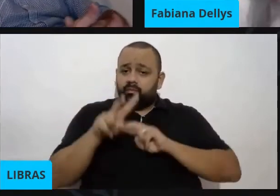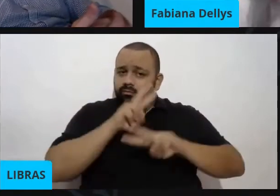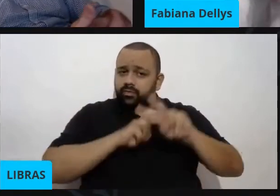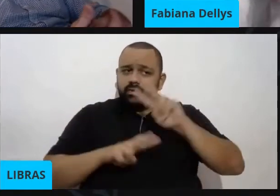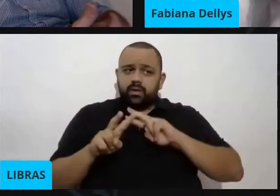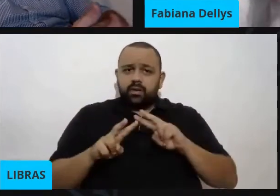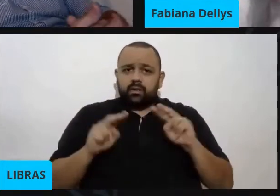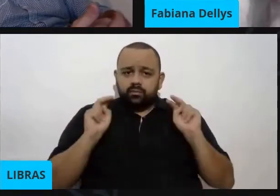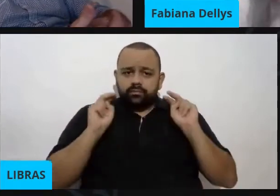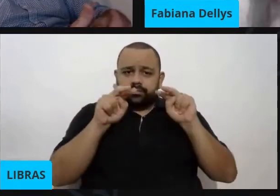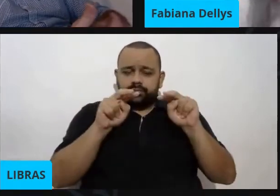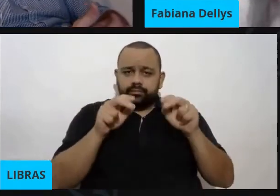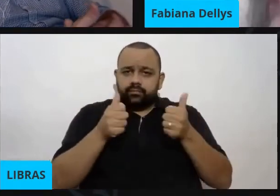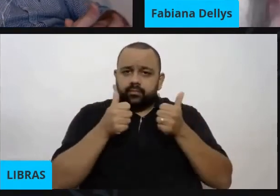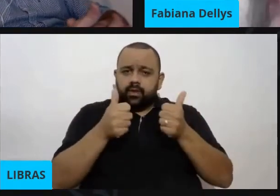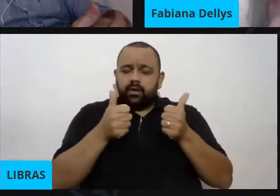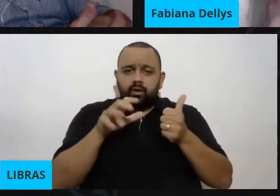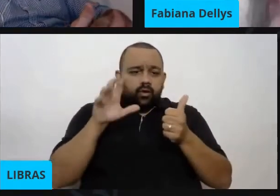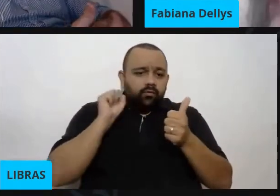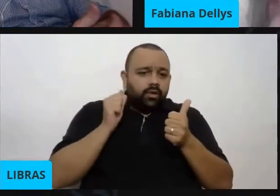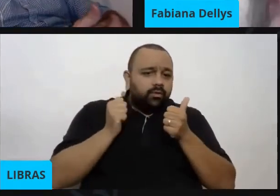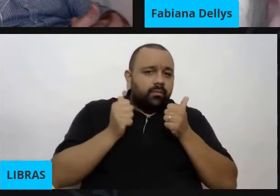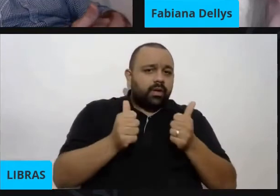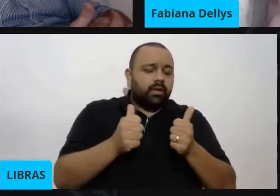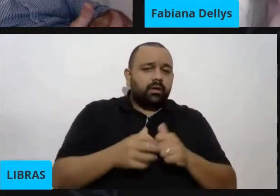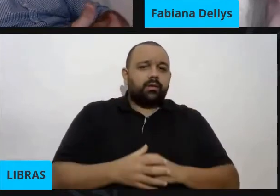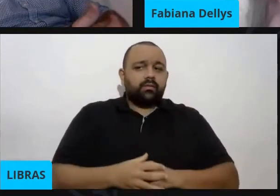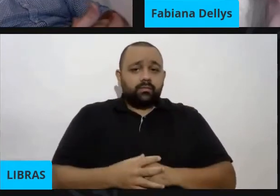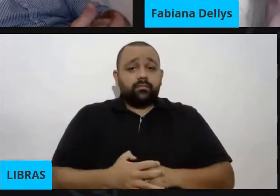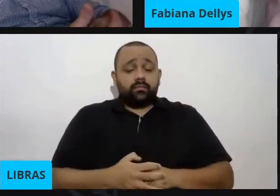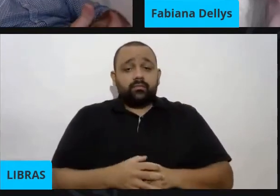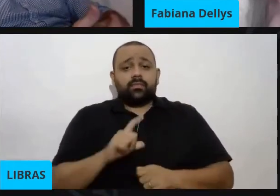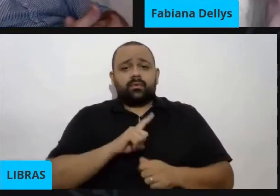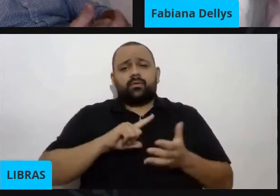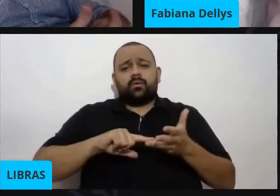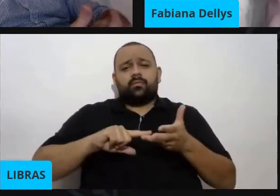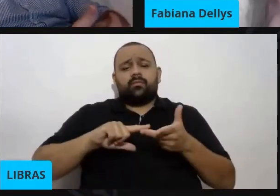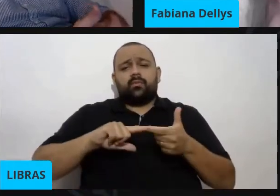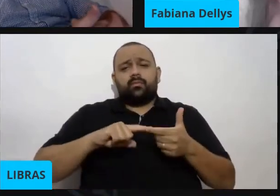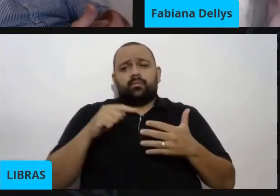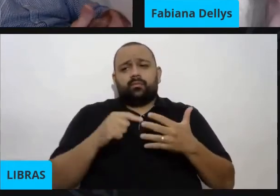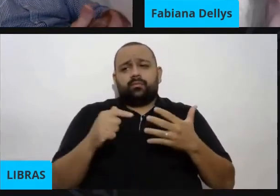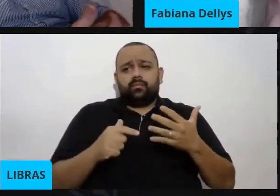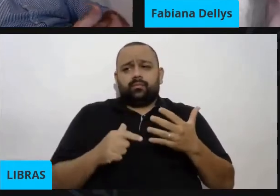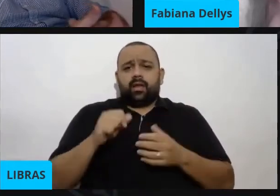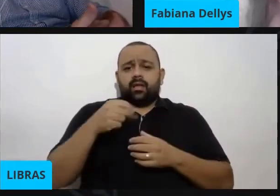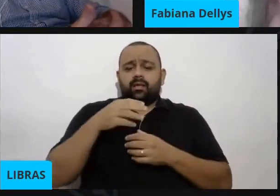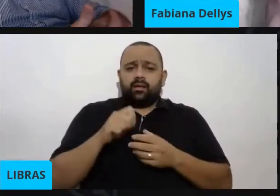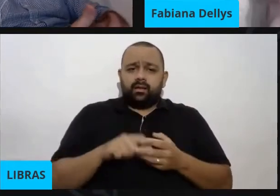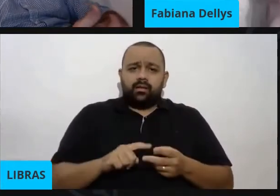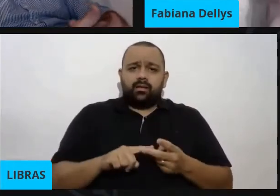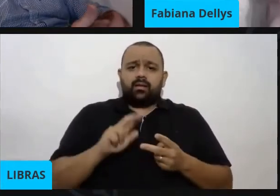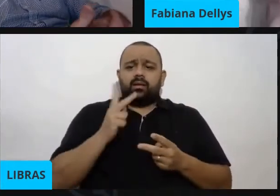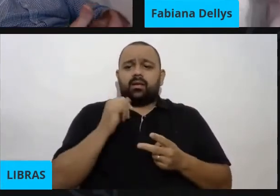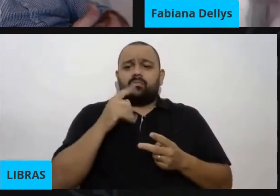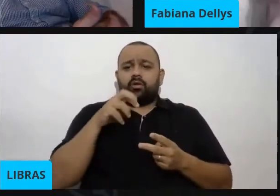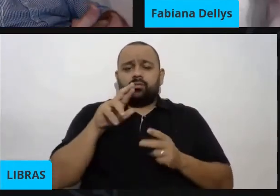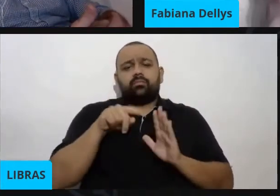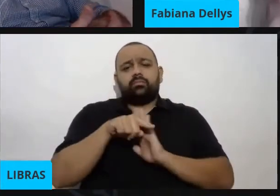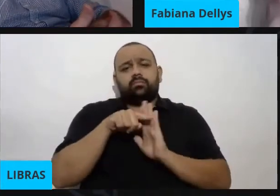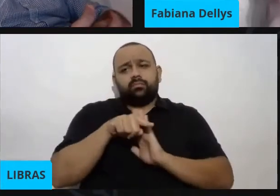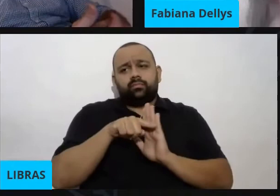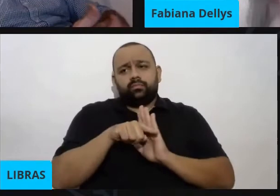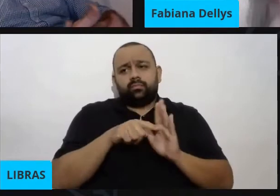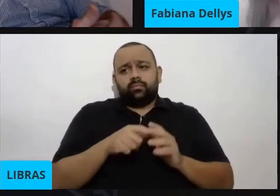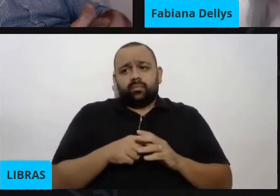veja se ele está enxergando bem, se ele está ouvindo bem. Mas tem tantos outros, anemia, hipotireoidismo, aí é melhor dar uma investigada. Mas o